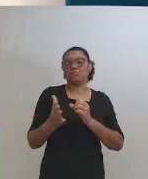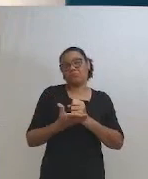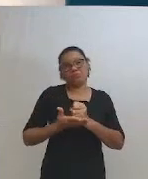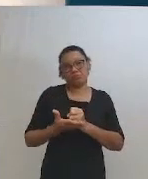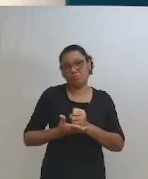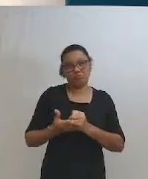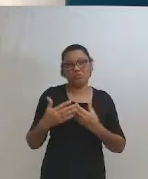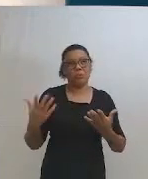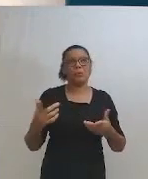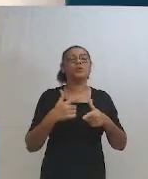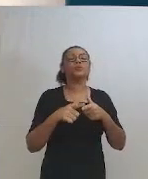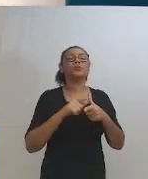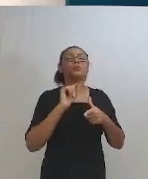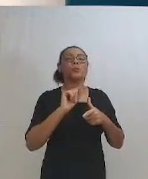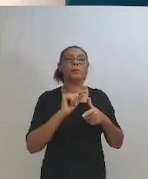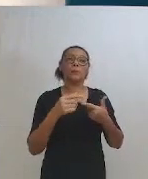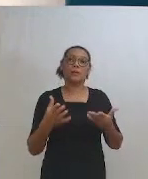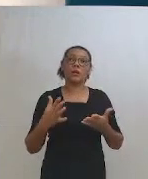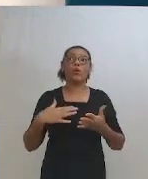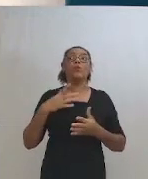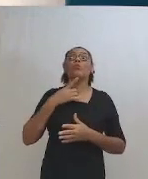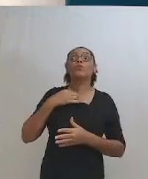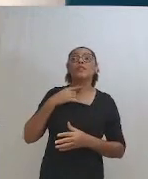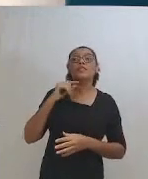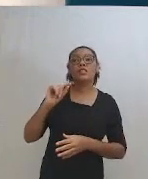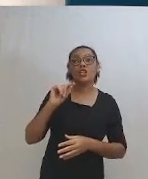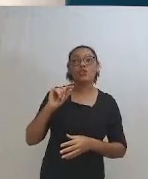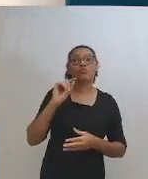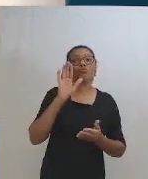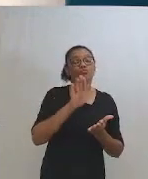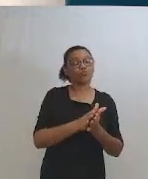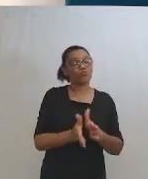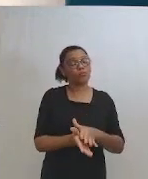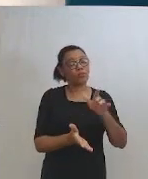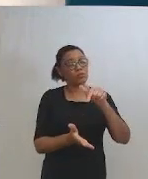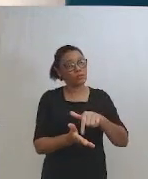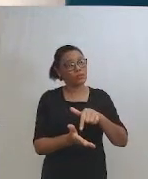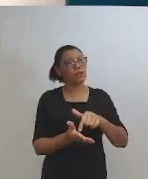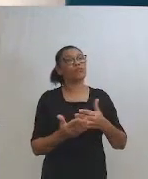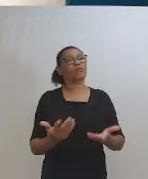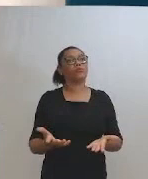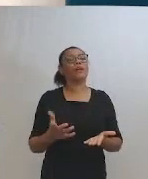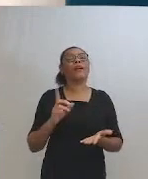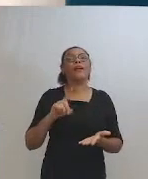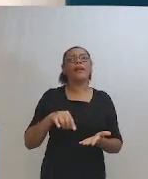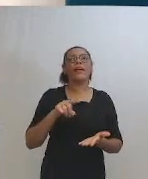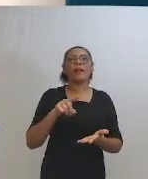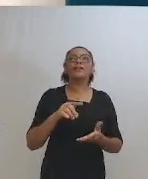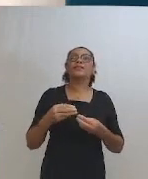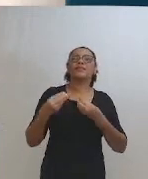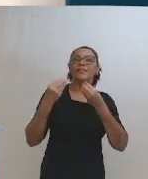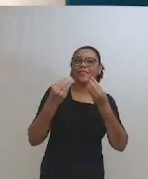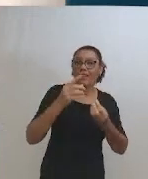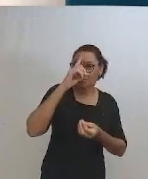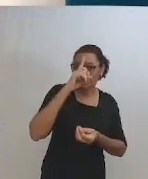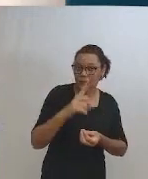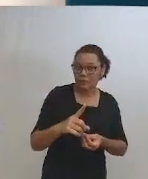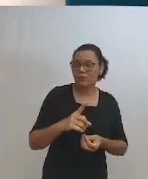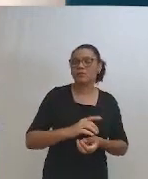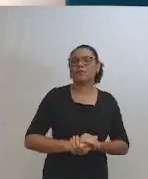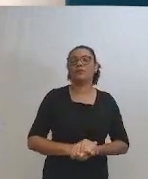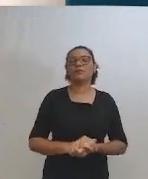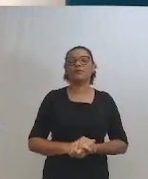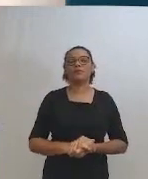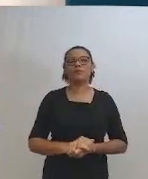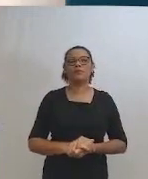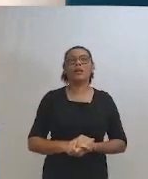Então, a pretensão aqui quanto aos autos do pedido de quebra de sigilo de dados telefônicos é que seja concedida a ordem para anular todo